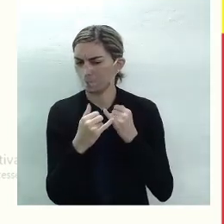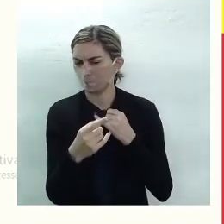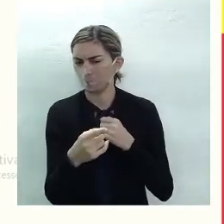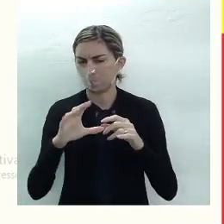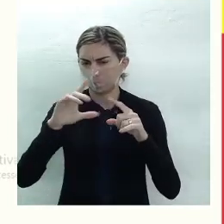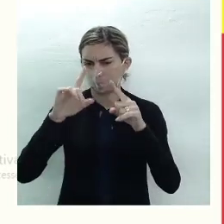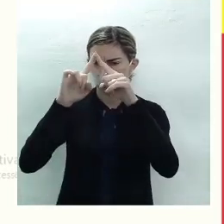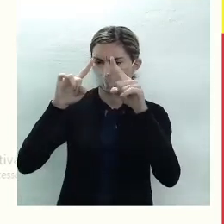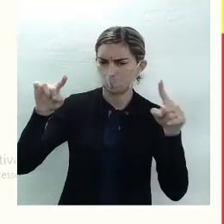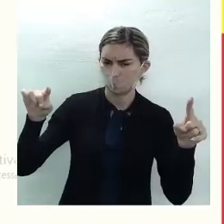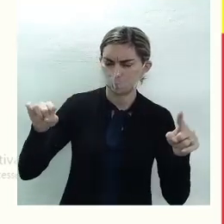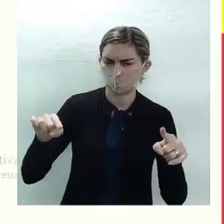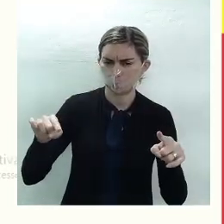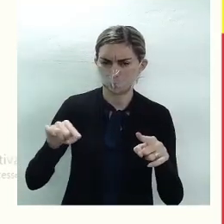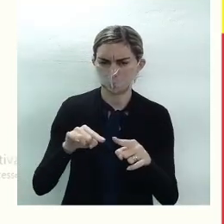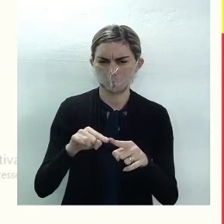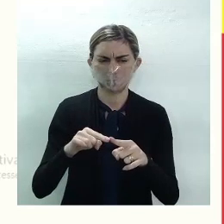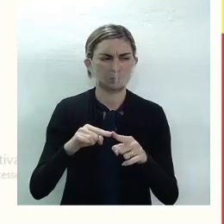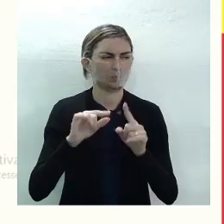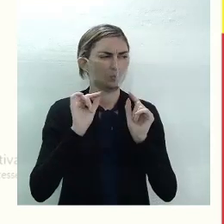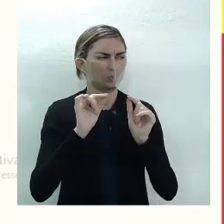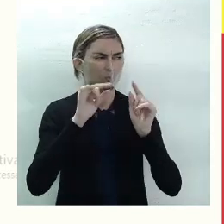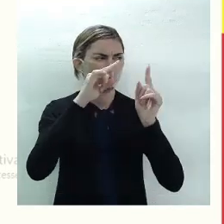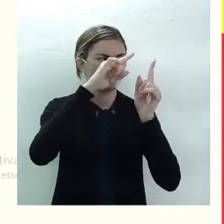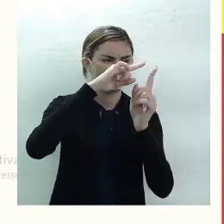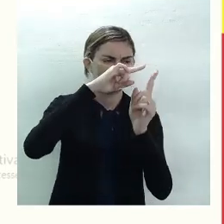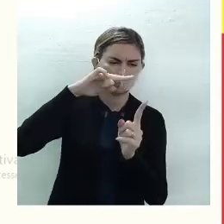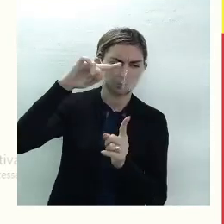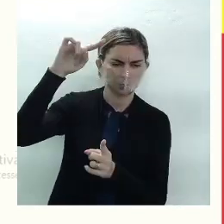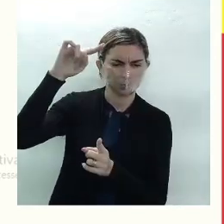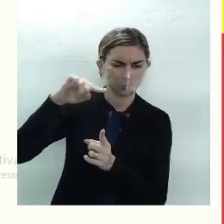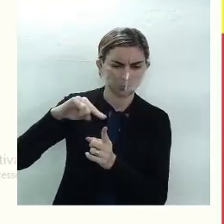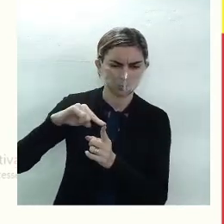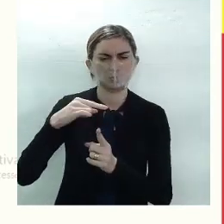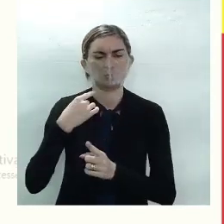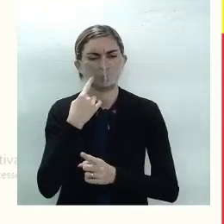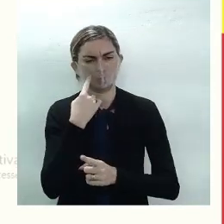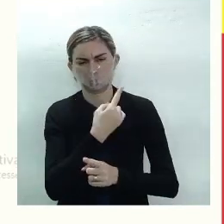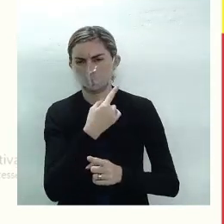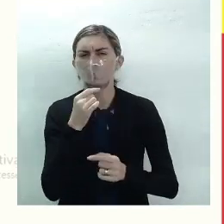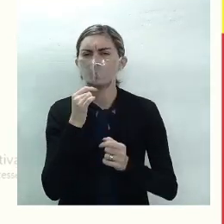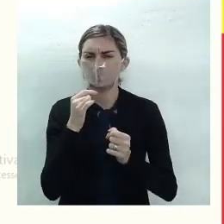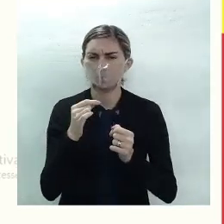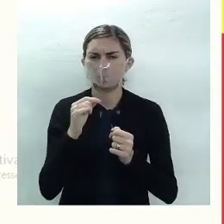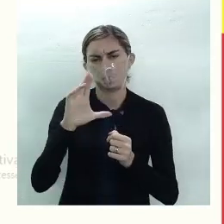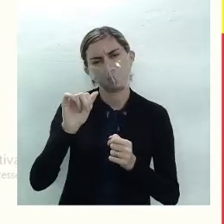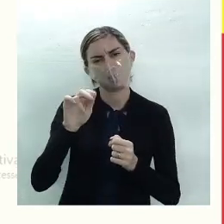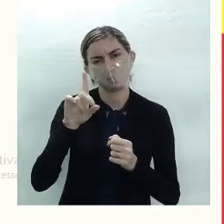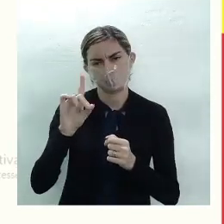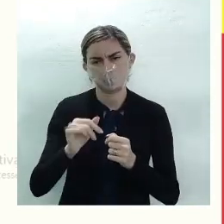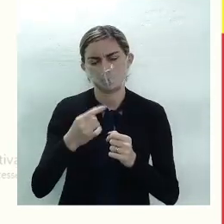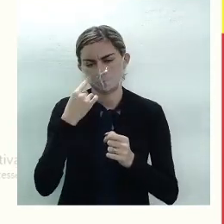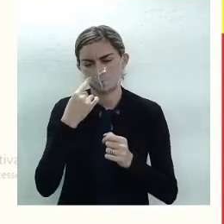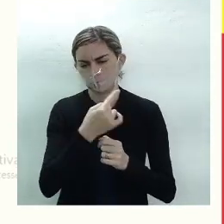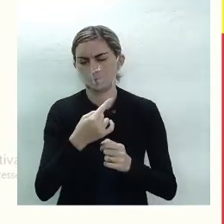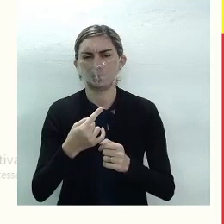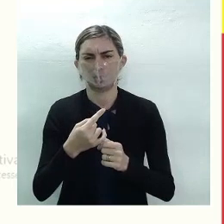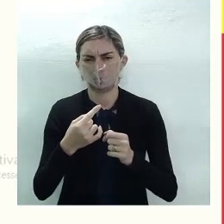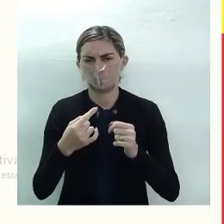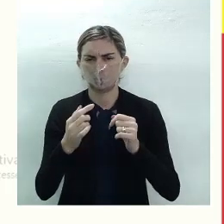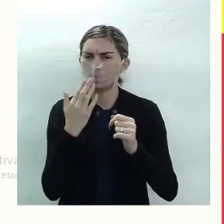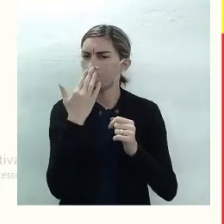cauda, nesse caso a gente vai fazer a reflexão, também está perto do eixo de simetria a cauda. Então, ó, na